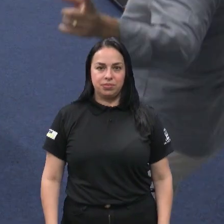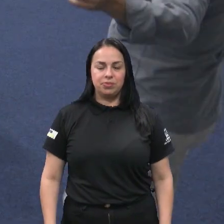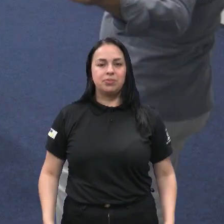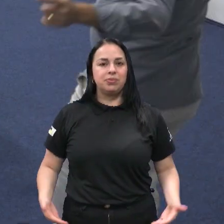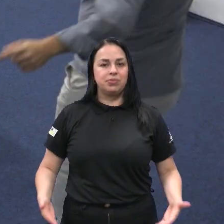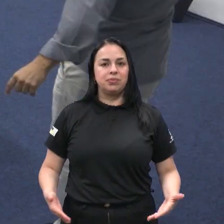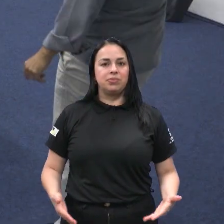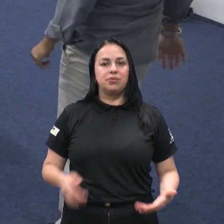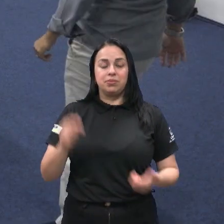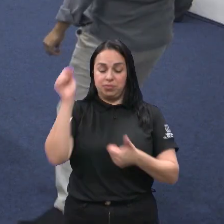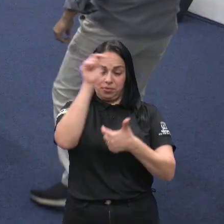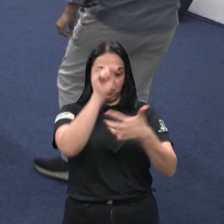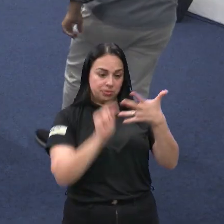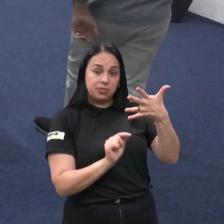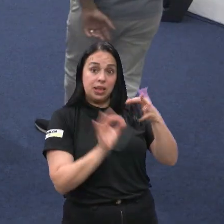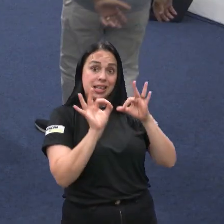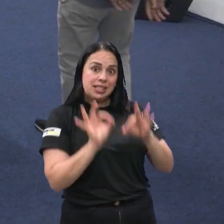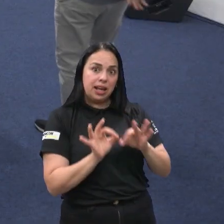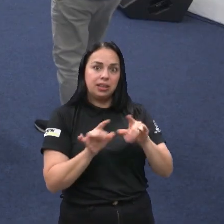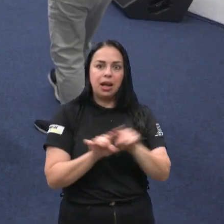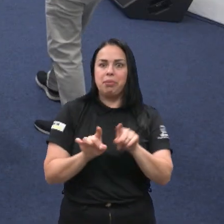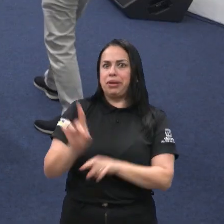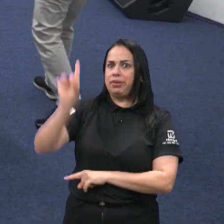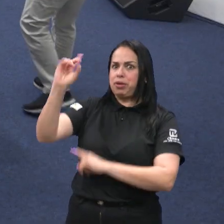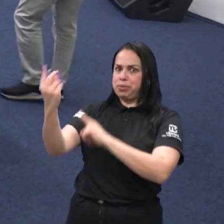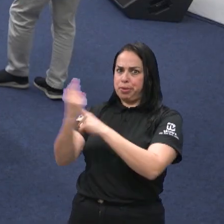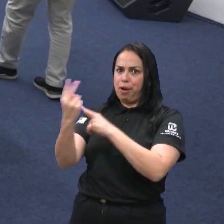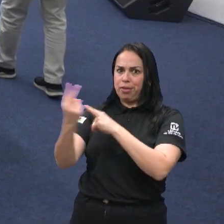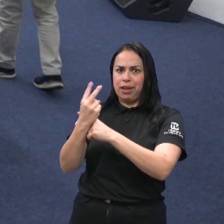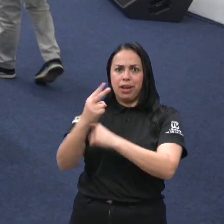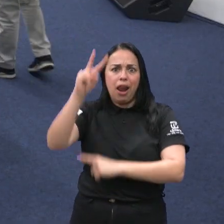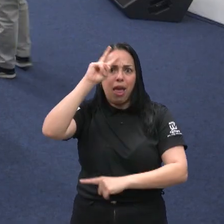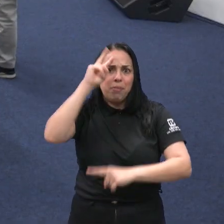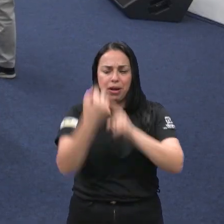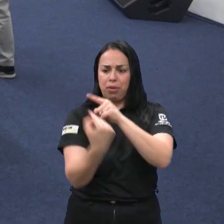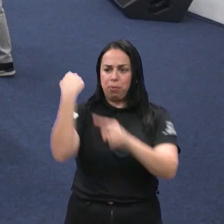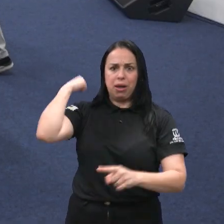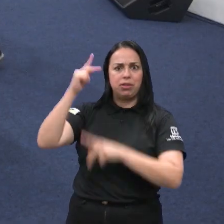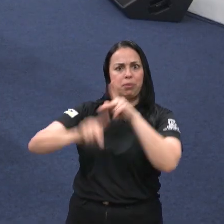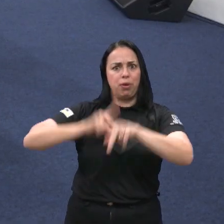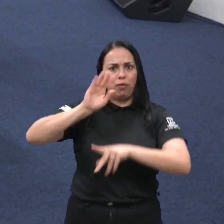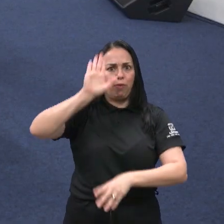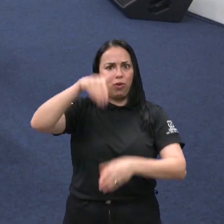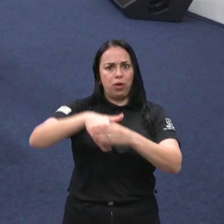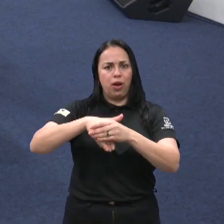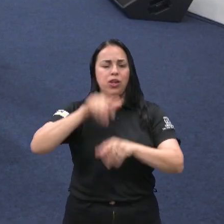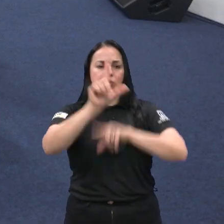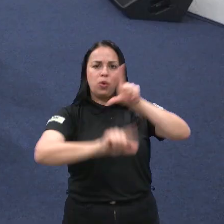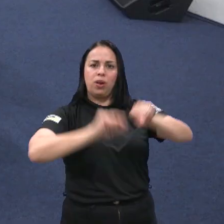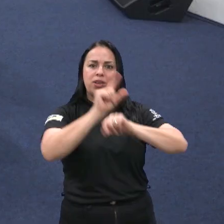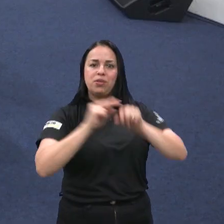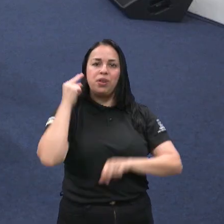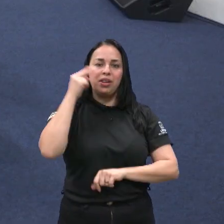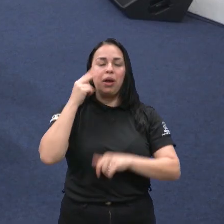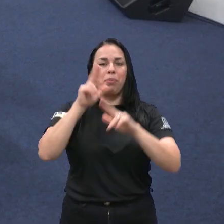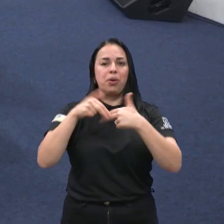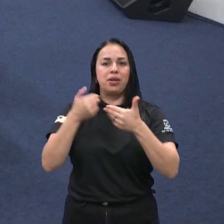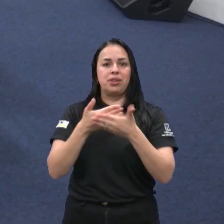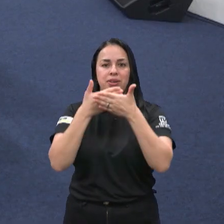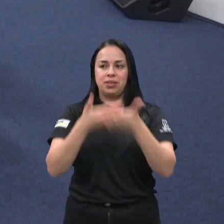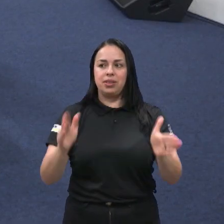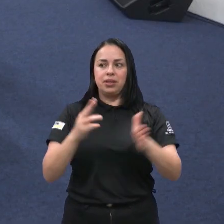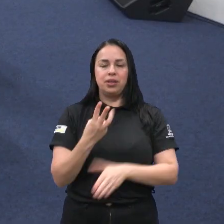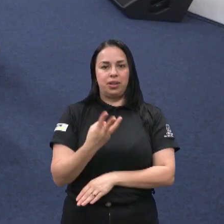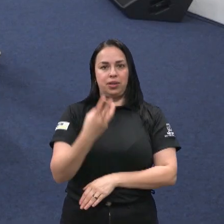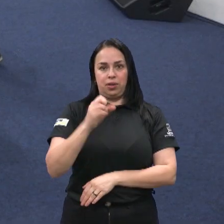Havendo número legal sobre a proteção de Deus, lembrando que todo poder emana do povo, declara aberta a 38ª